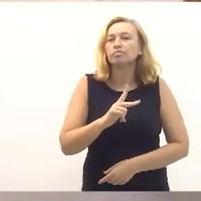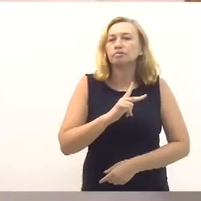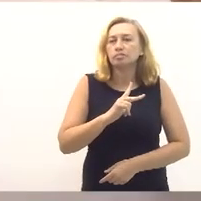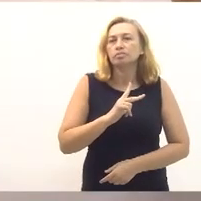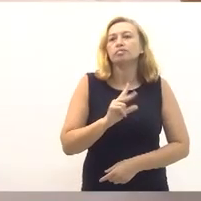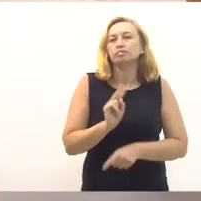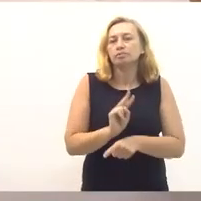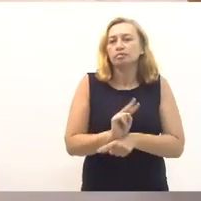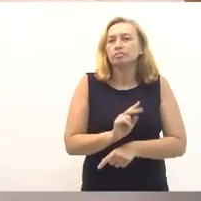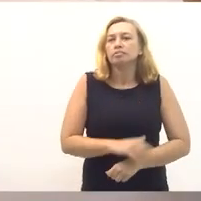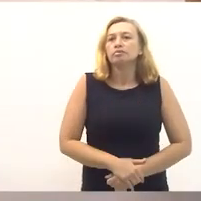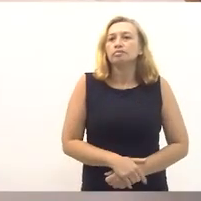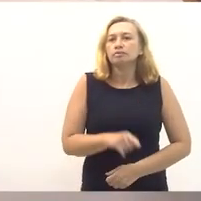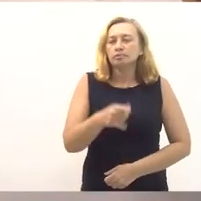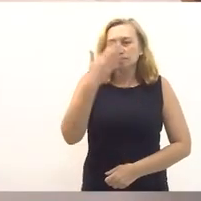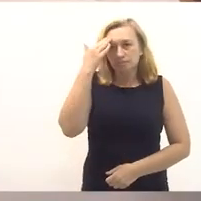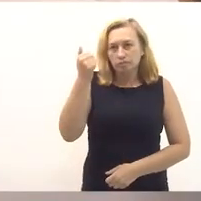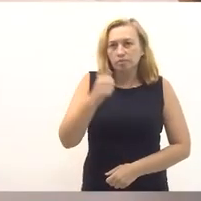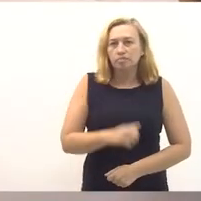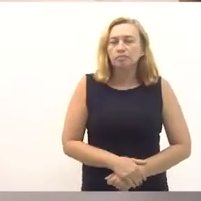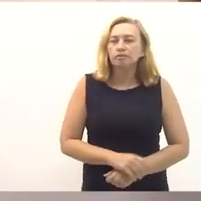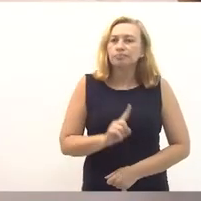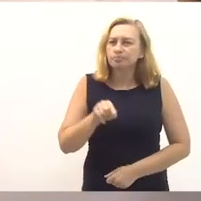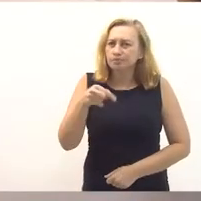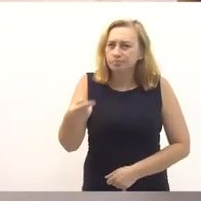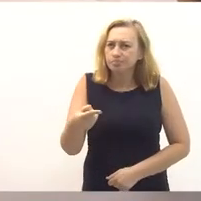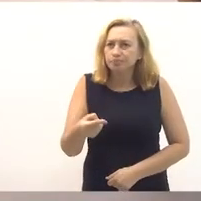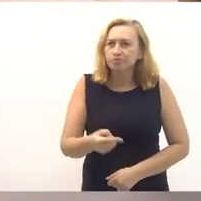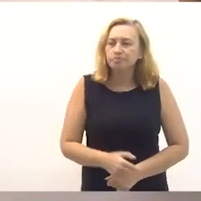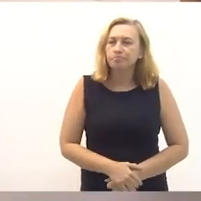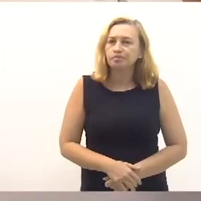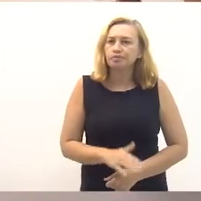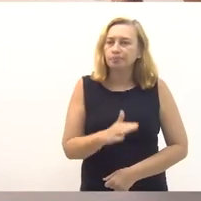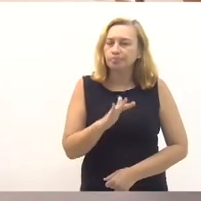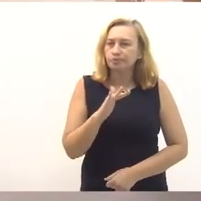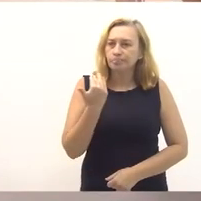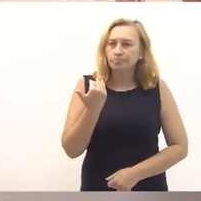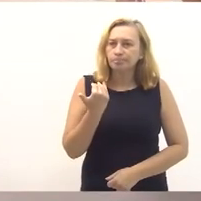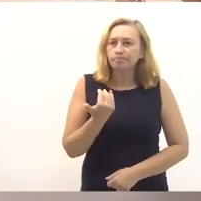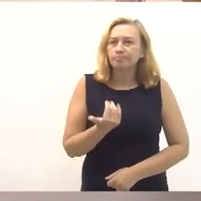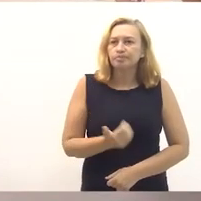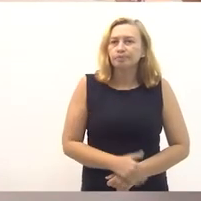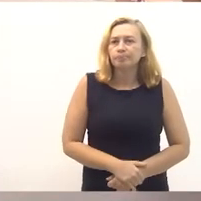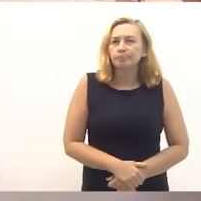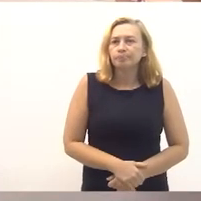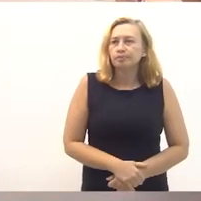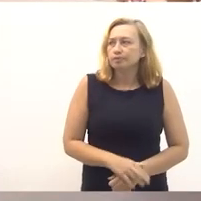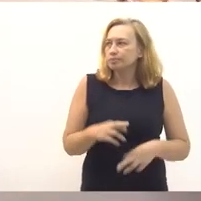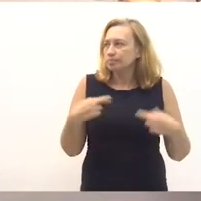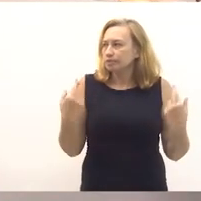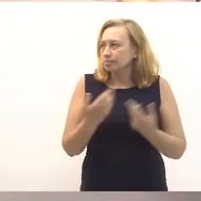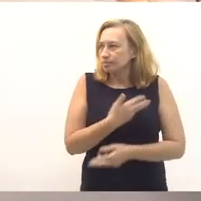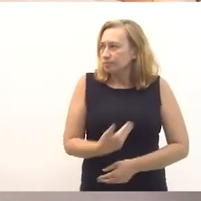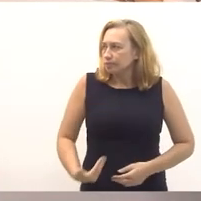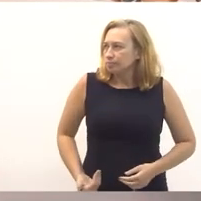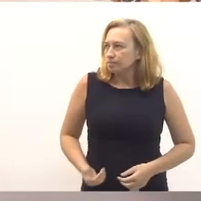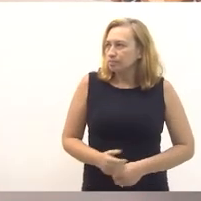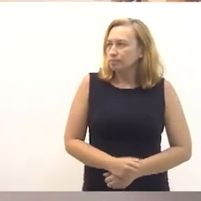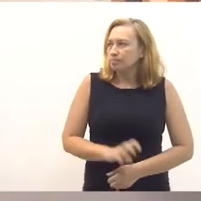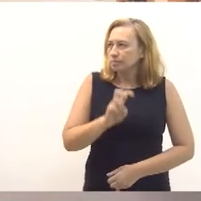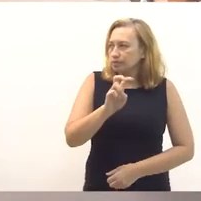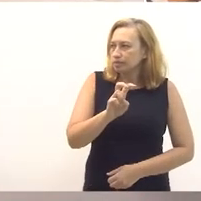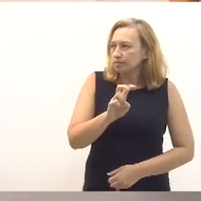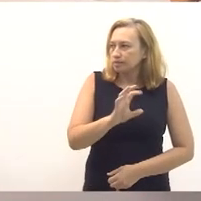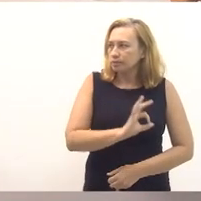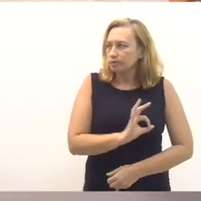Eric logo depois da chacina eu fiz essa audiência pública e tava 15